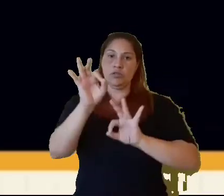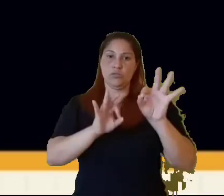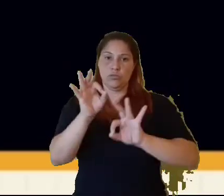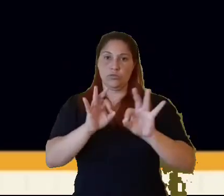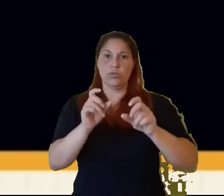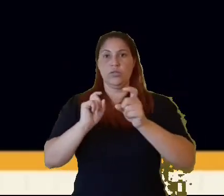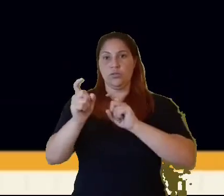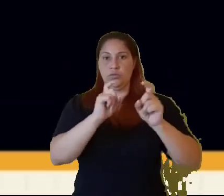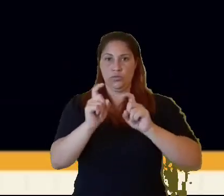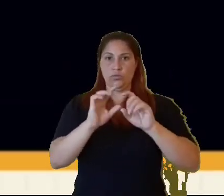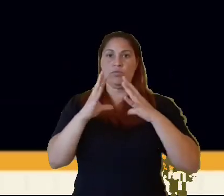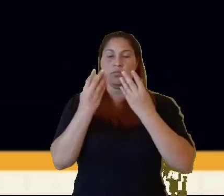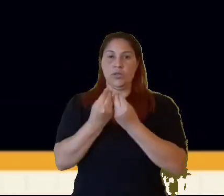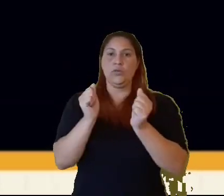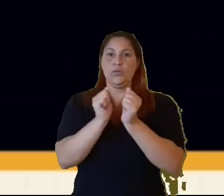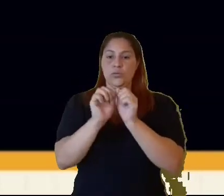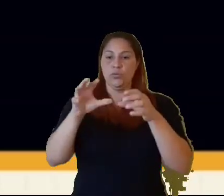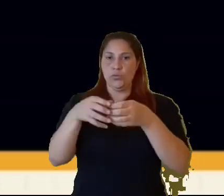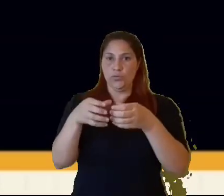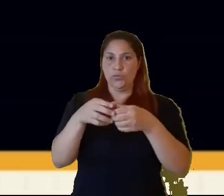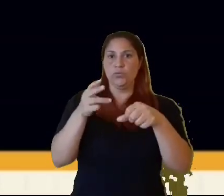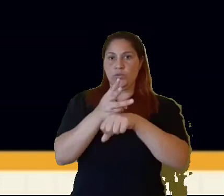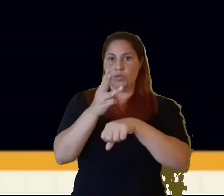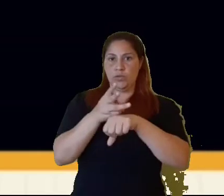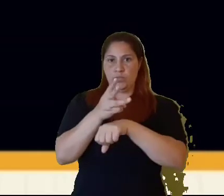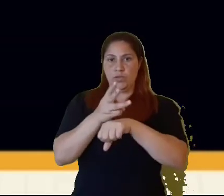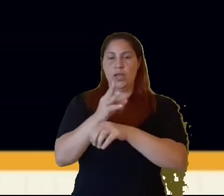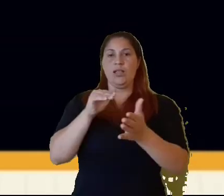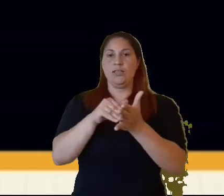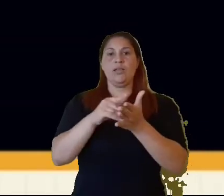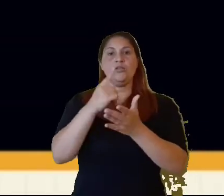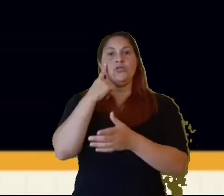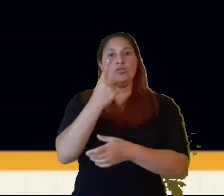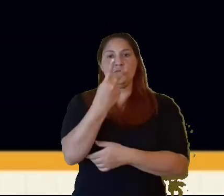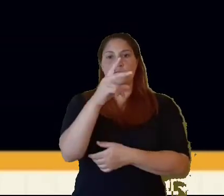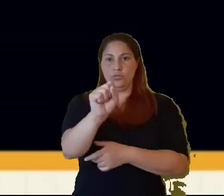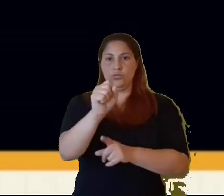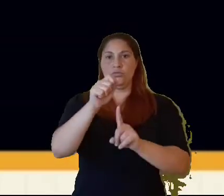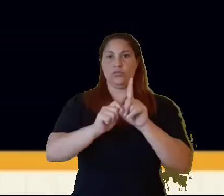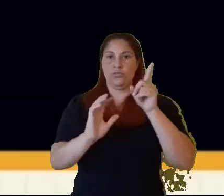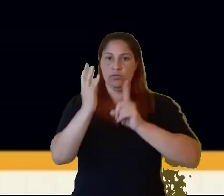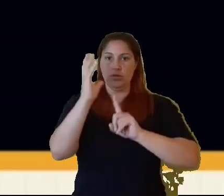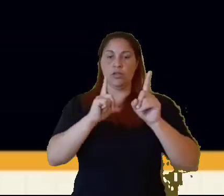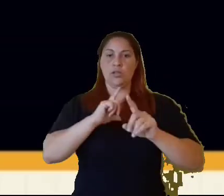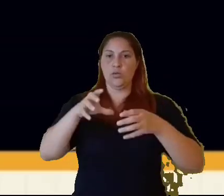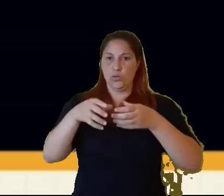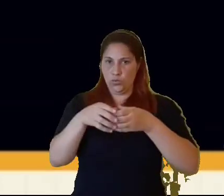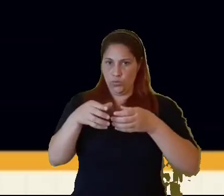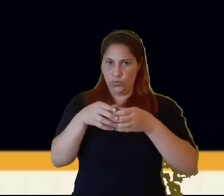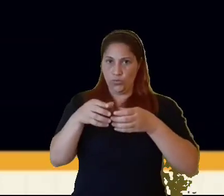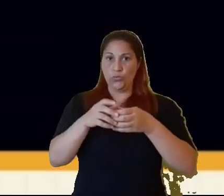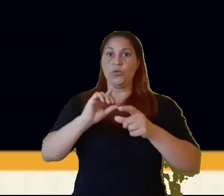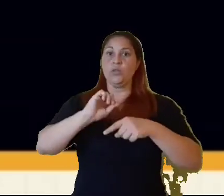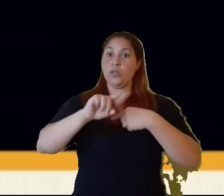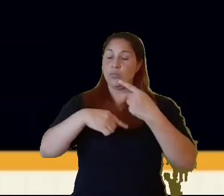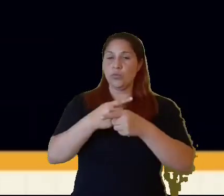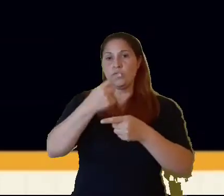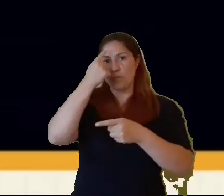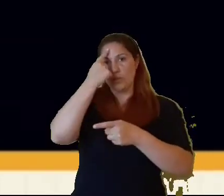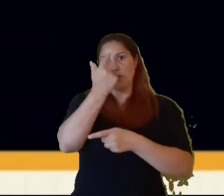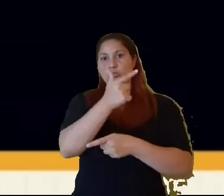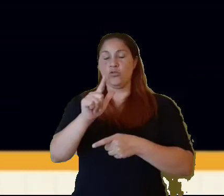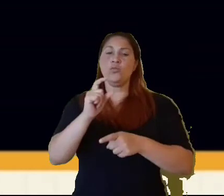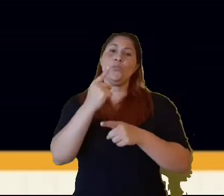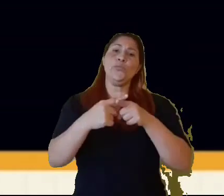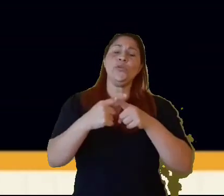com as famílias através dos grupos de WhatsApp. Até o dia 28 de fevereiro nós estaremos com esses grupos ativos. Depois a gente vai replanejar,